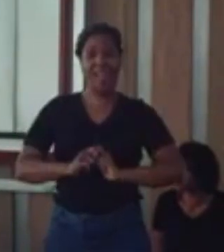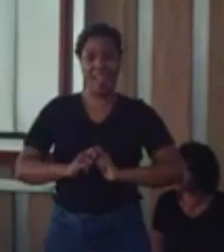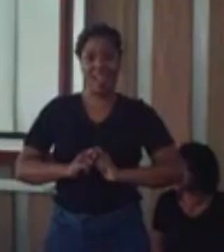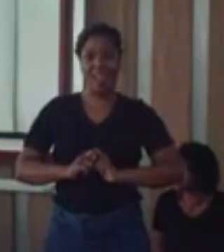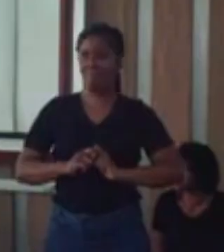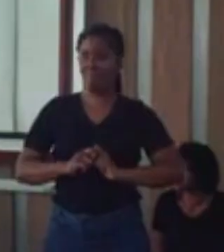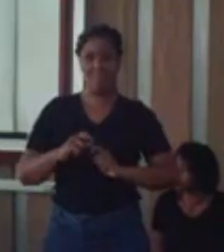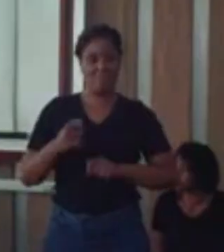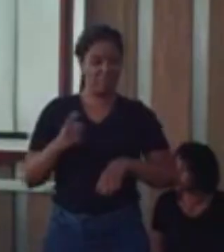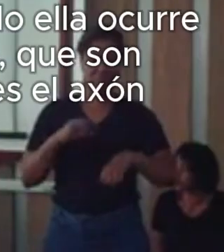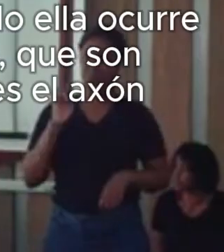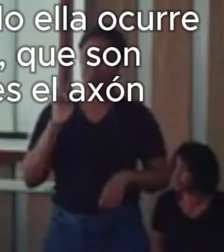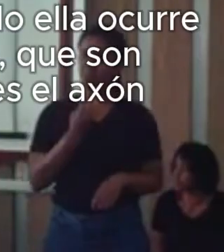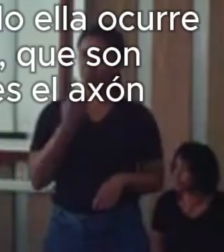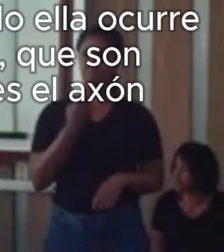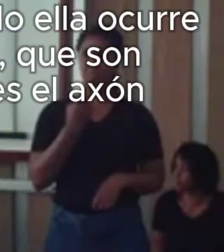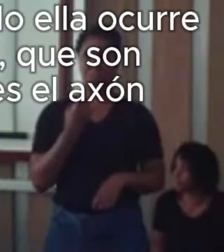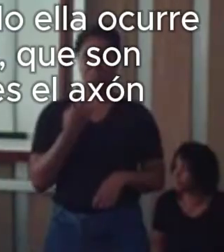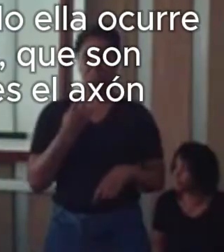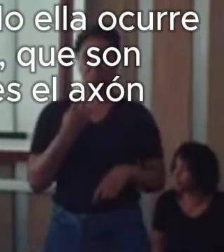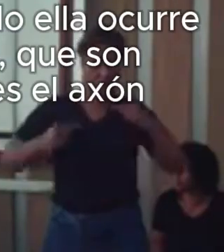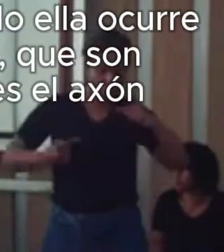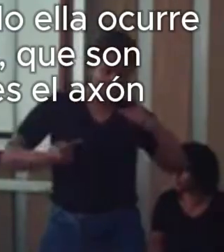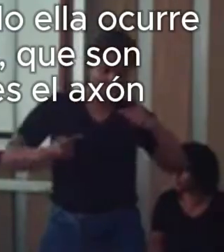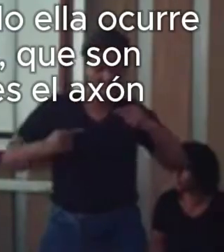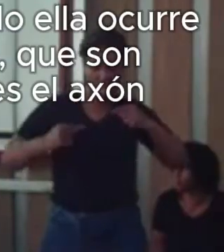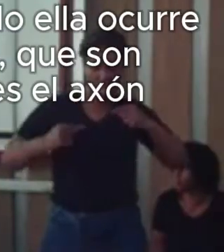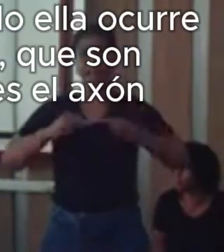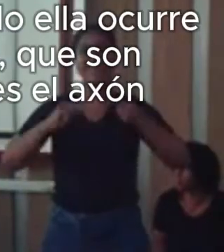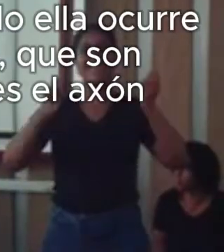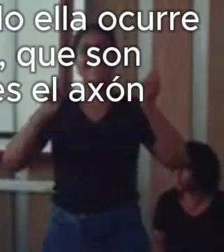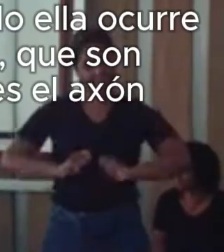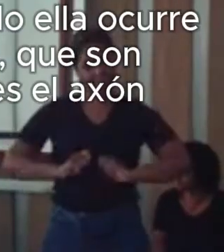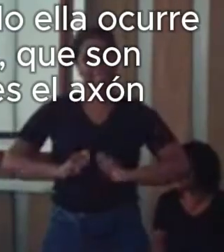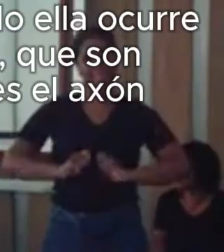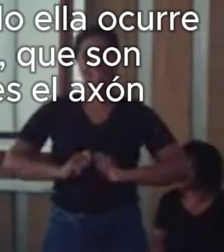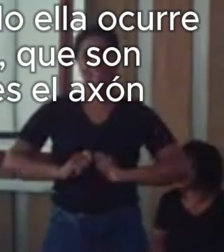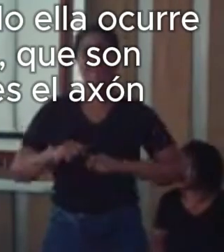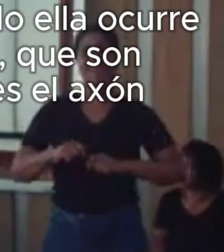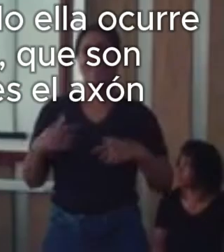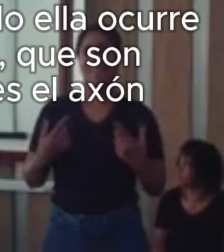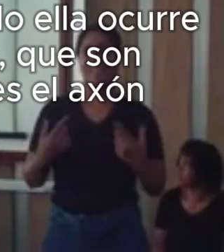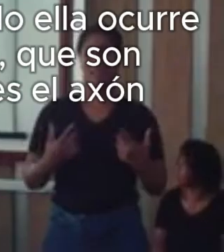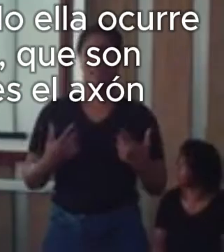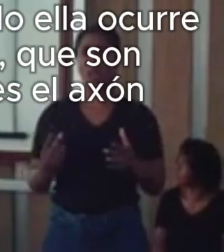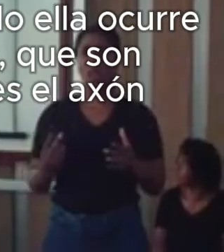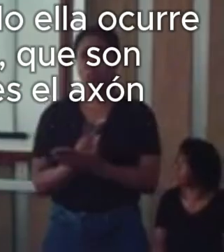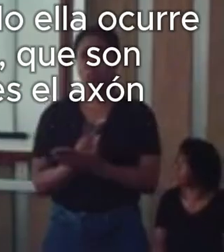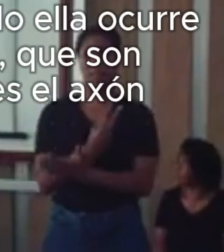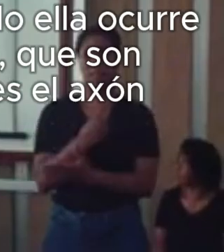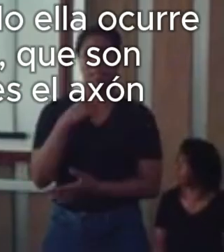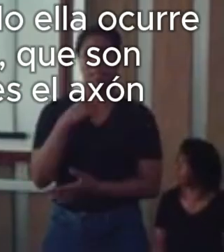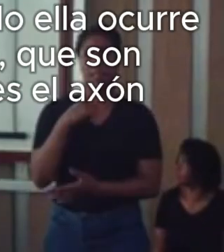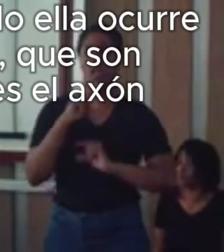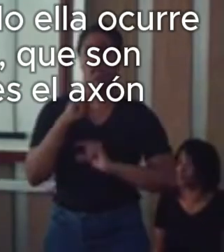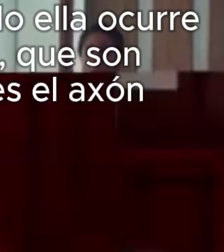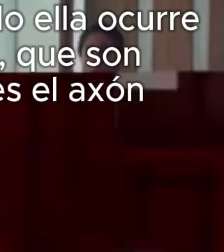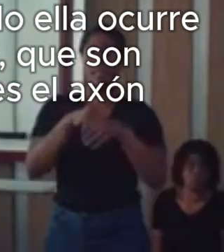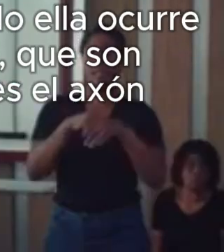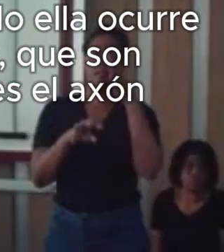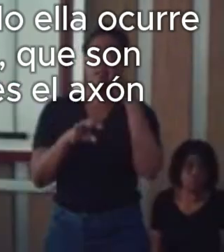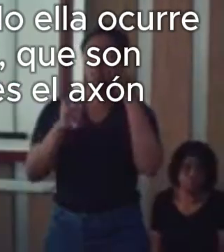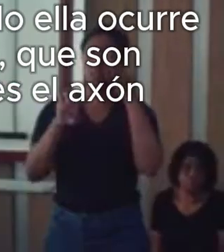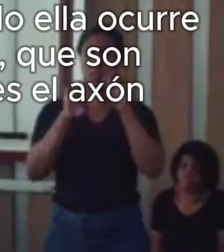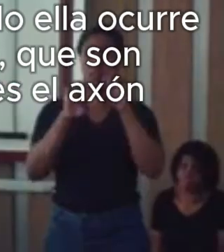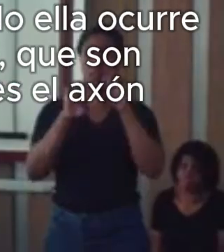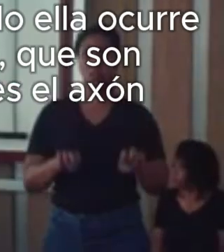Tá? Então, espontaneamente, a gente tem essa regeneração. E, quando ela ocorre dentro de estruturas, né,